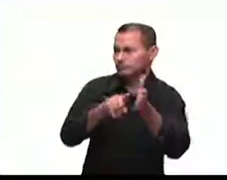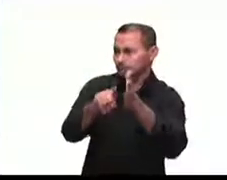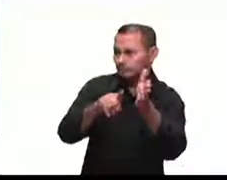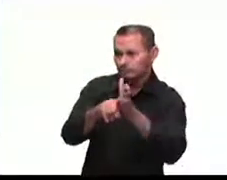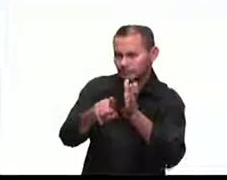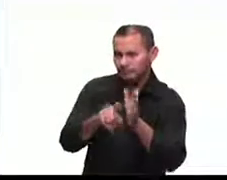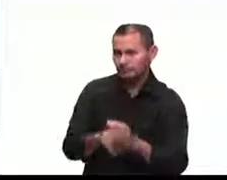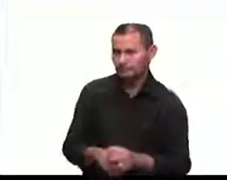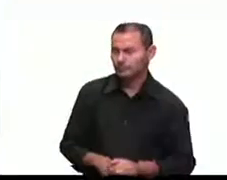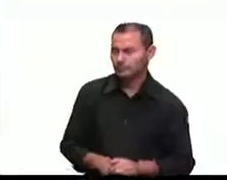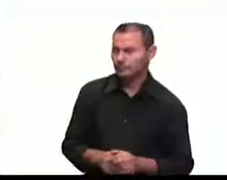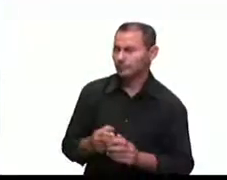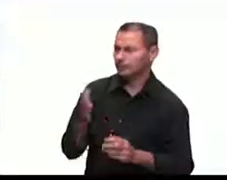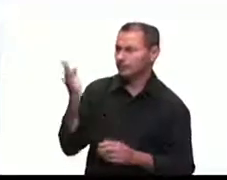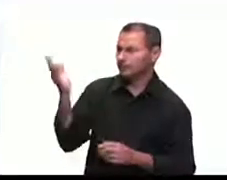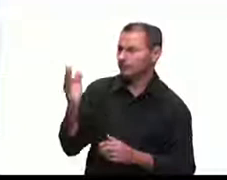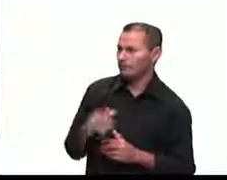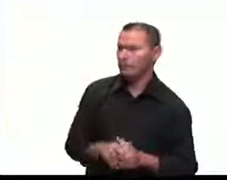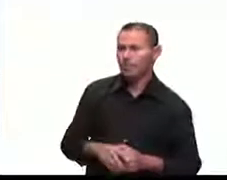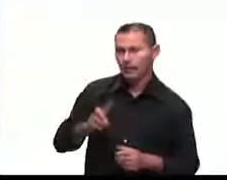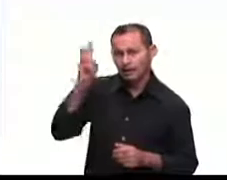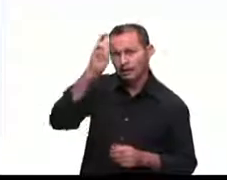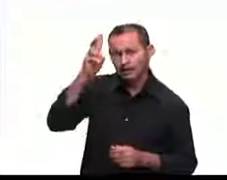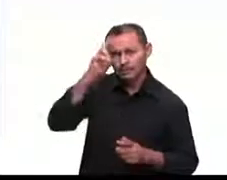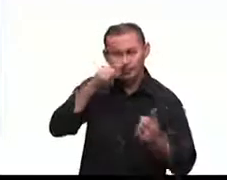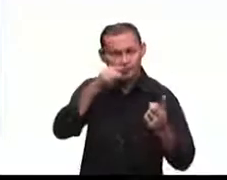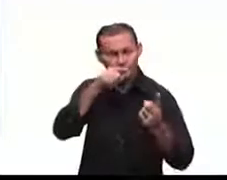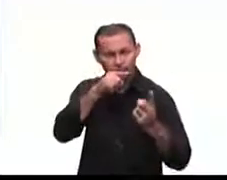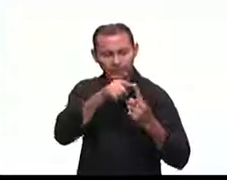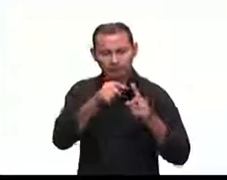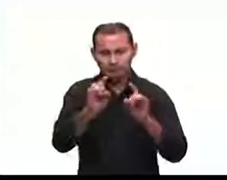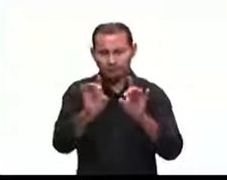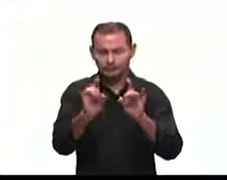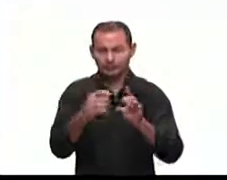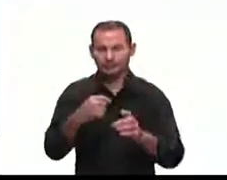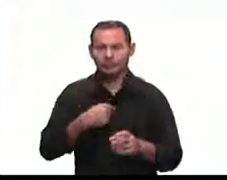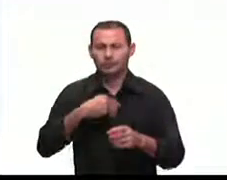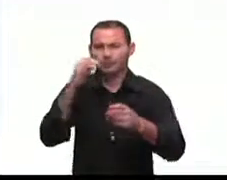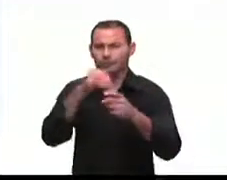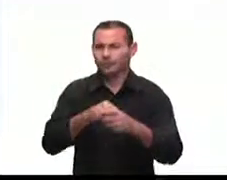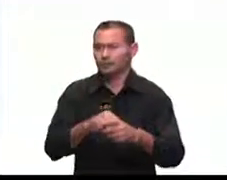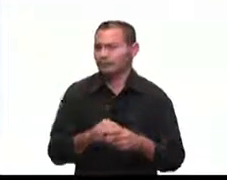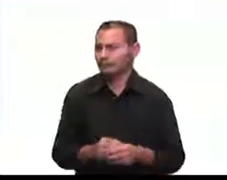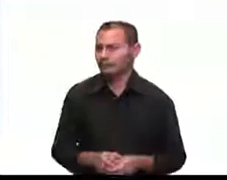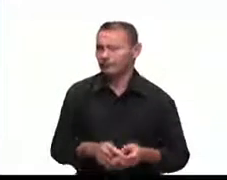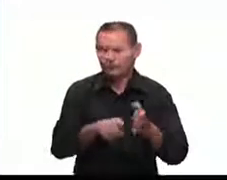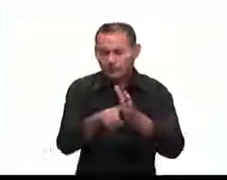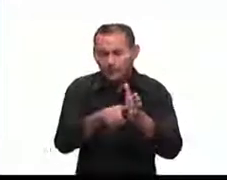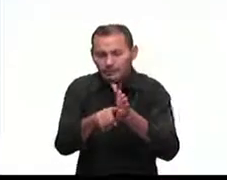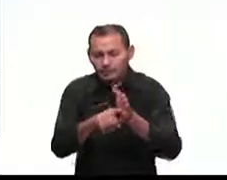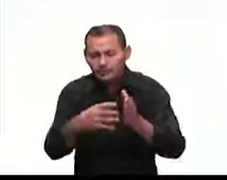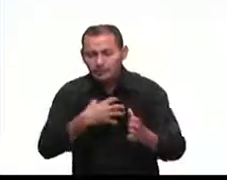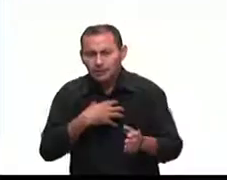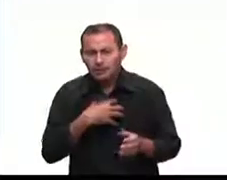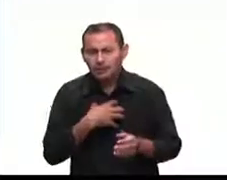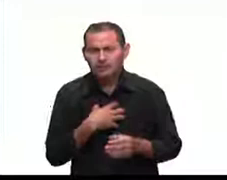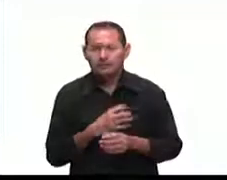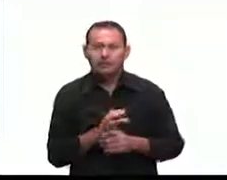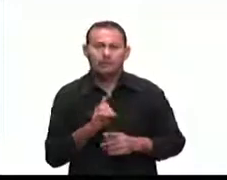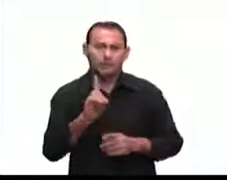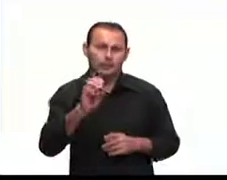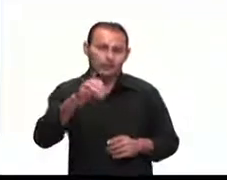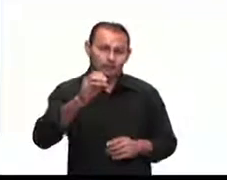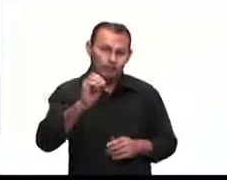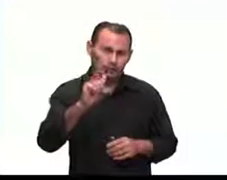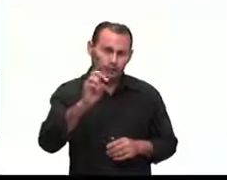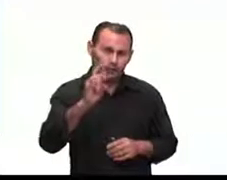questionário. Então, lembre que no objetivos específicos eu coloquei ali, né, levantar o perfil